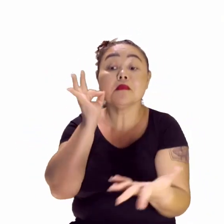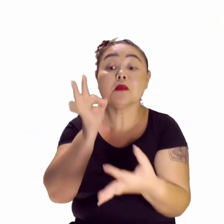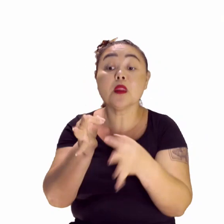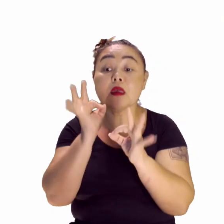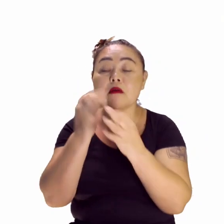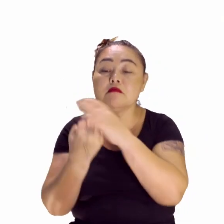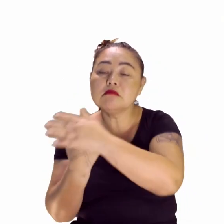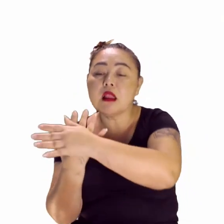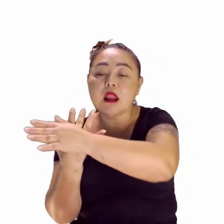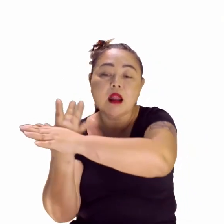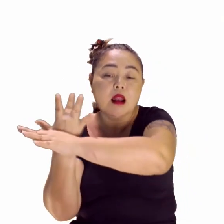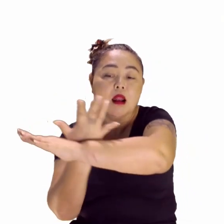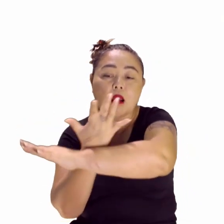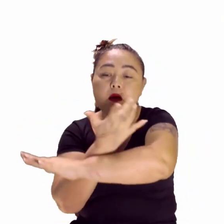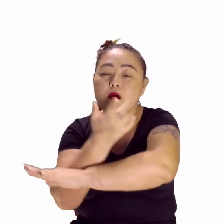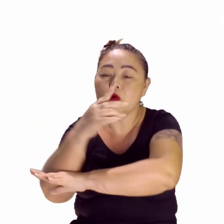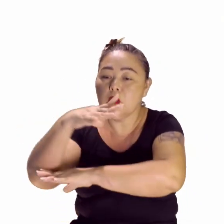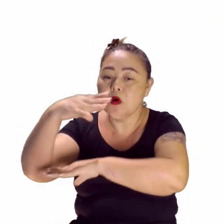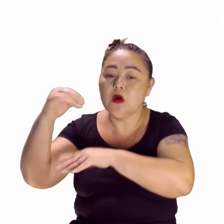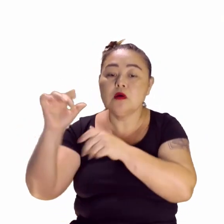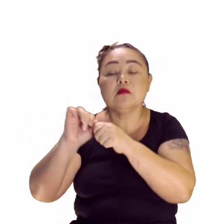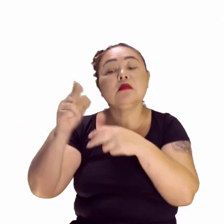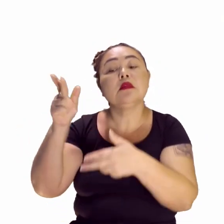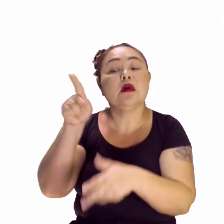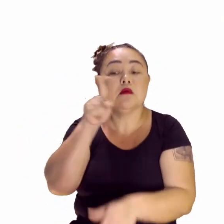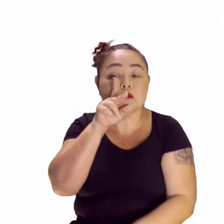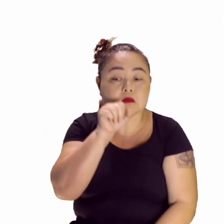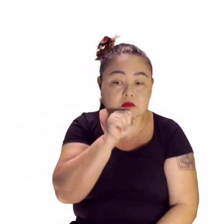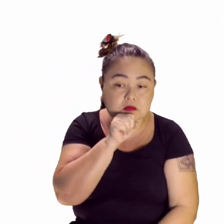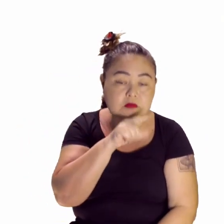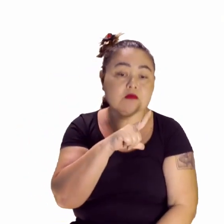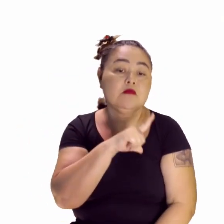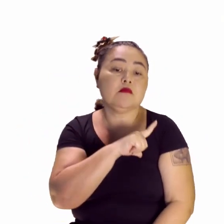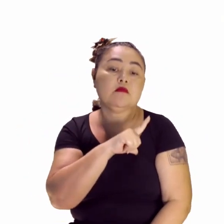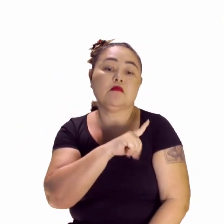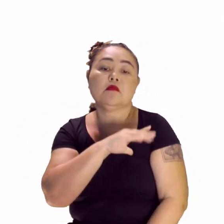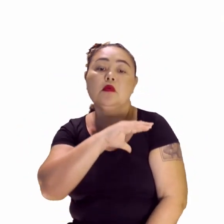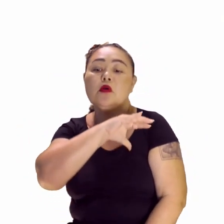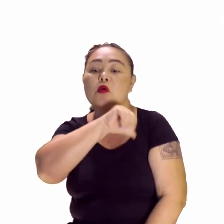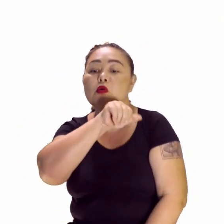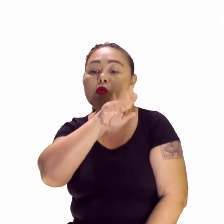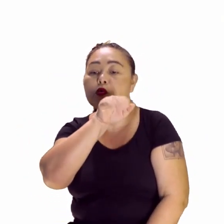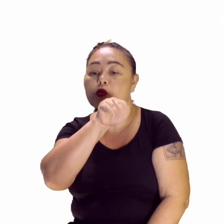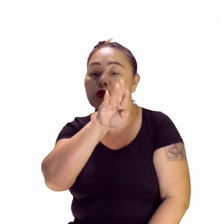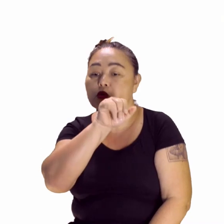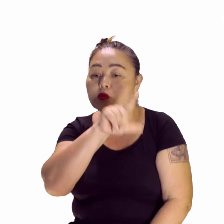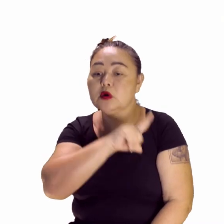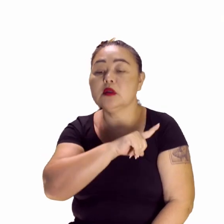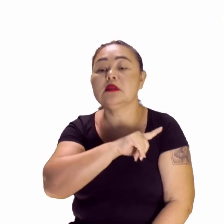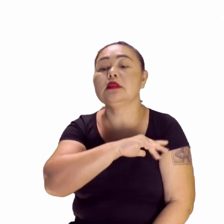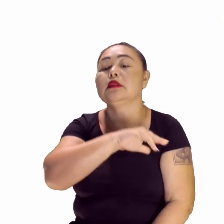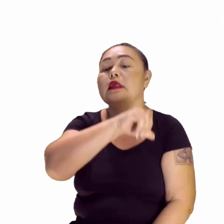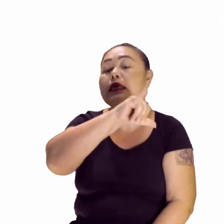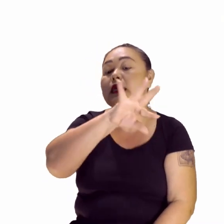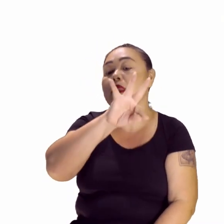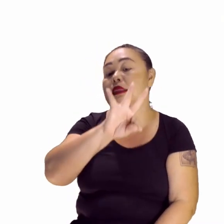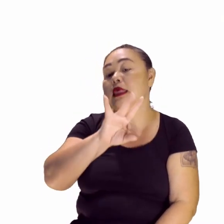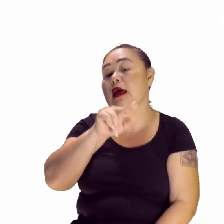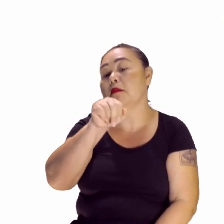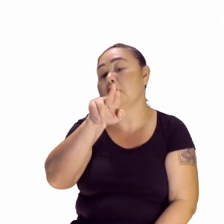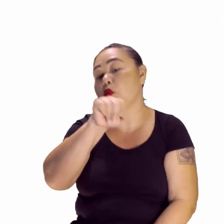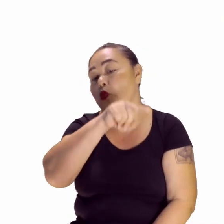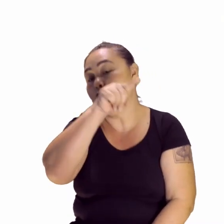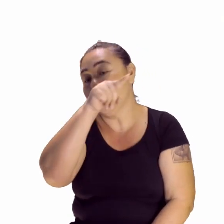né Professor Jorge É isso aí temos em Porto Velho temos café em Cujubim temos café em Itapuã temos